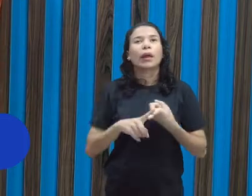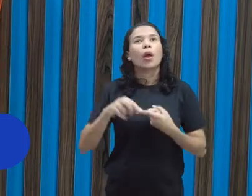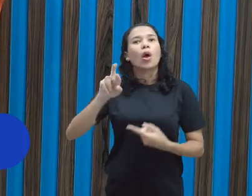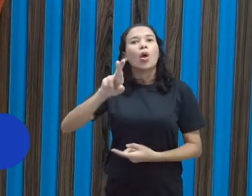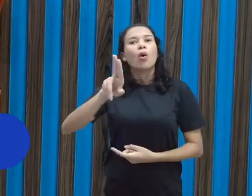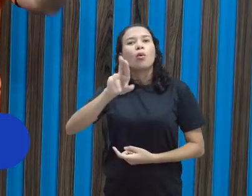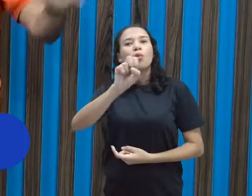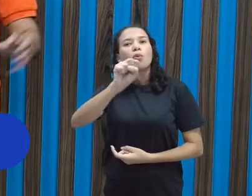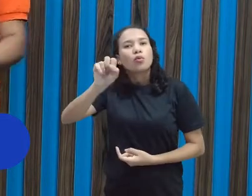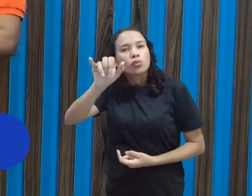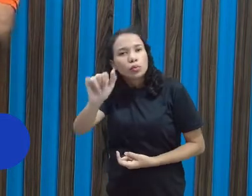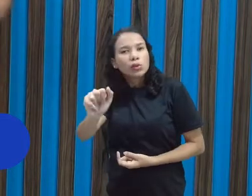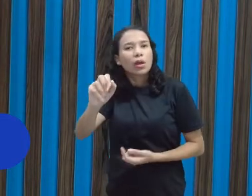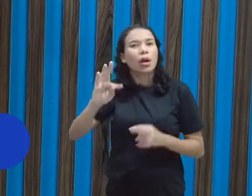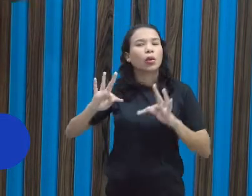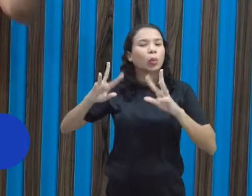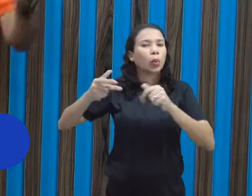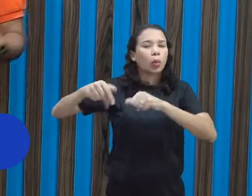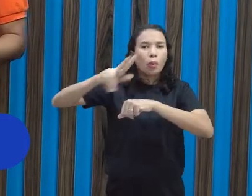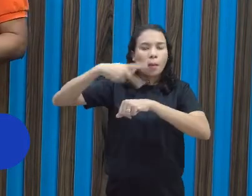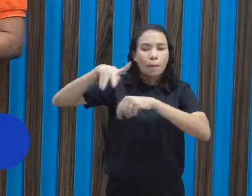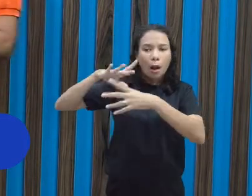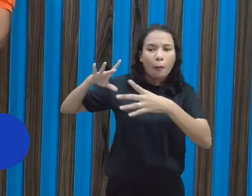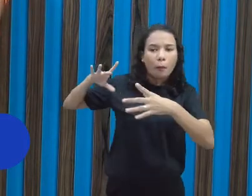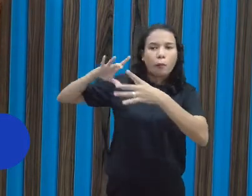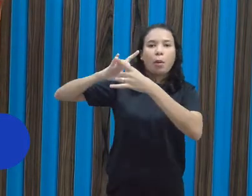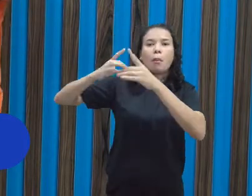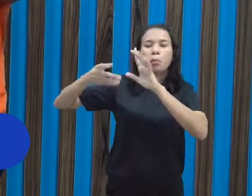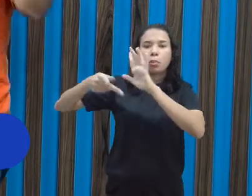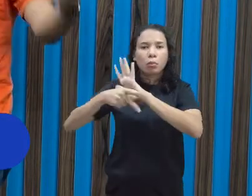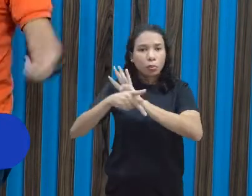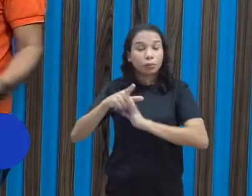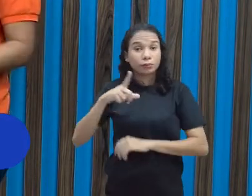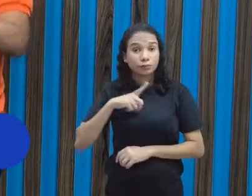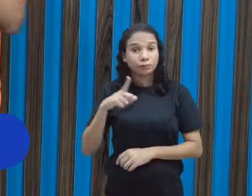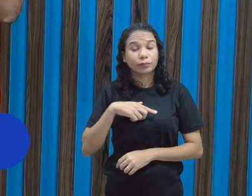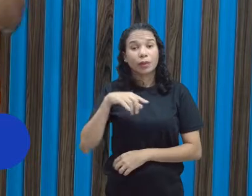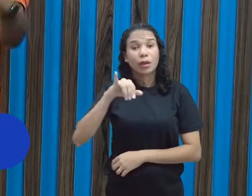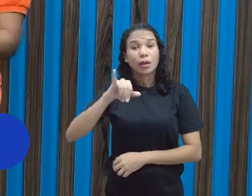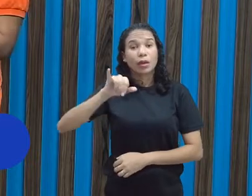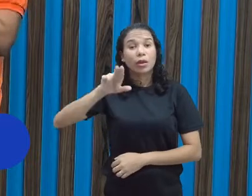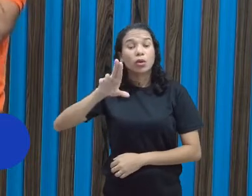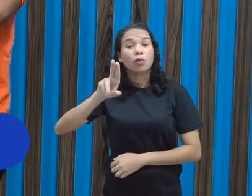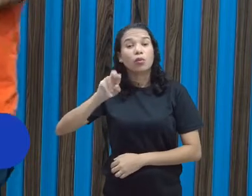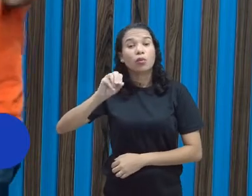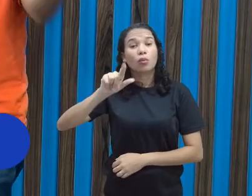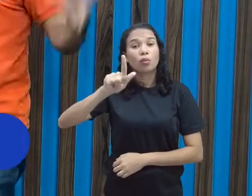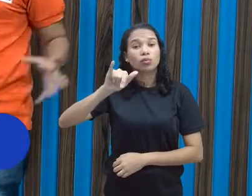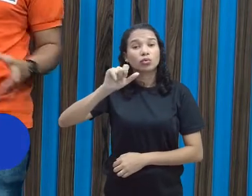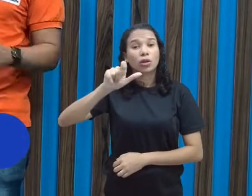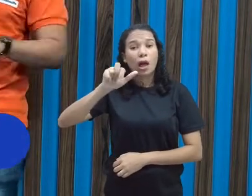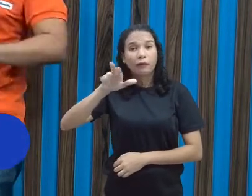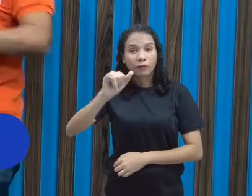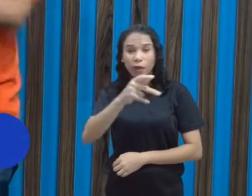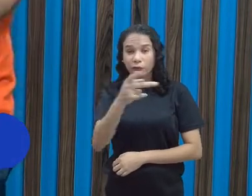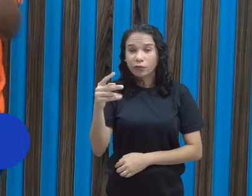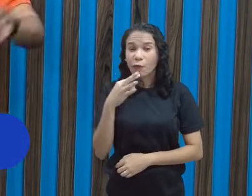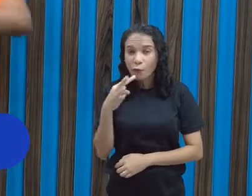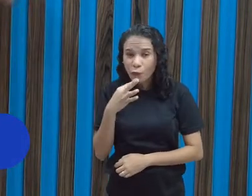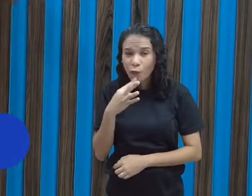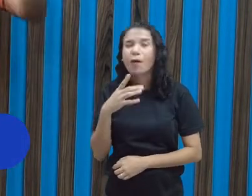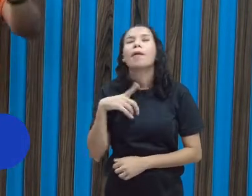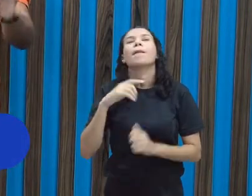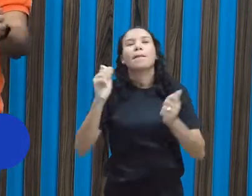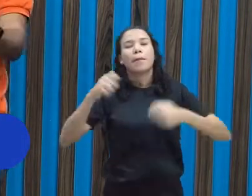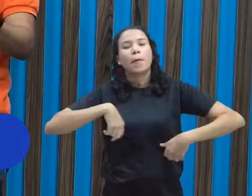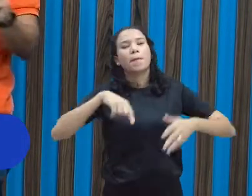né? Todos os ex-países da União Soviética, Iugoslávia, Bósnia, né? Vocês conhecem esses países, todos isso não conhecer pesquisa,